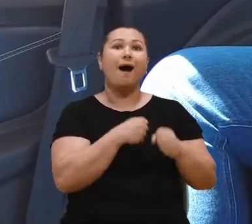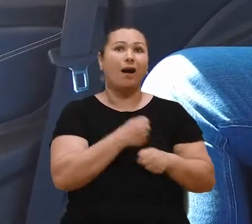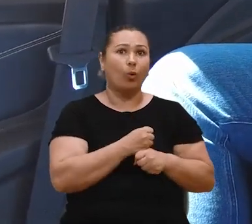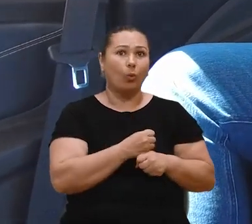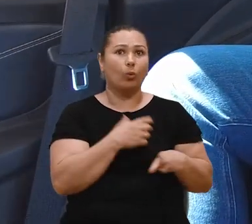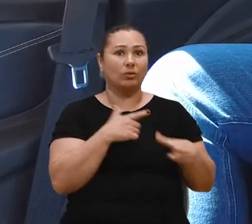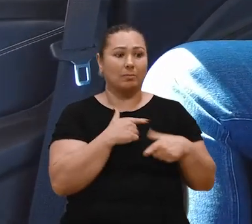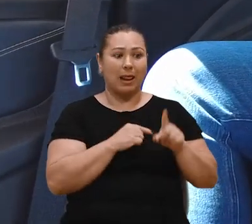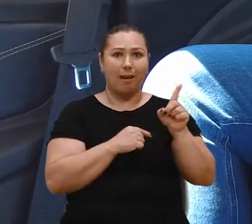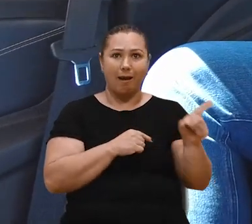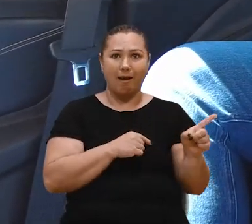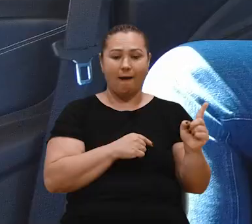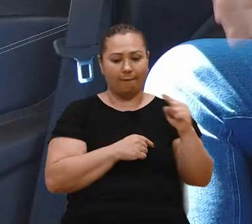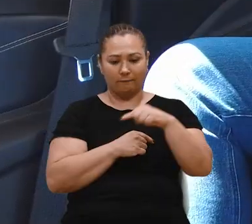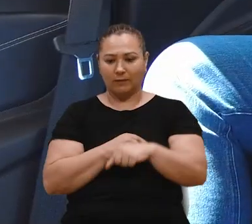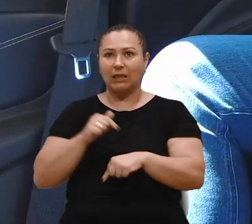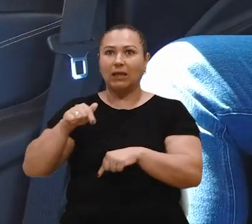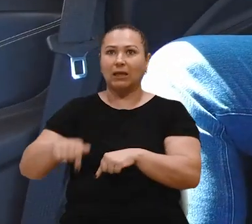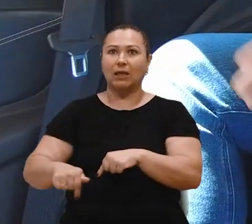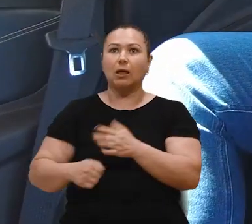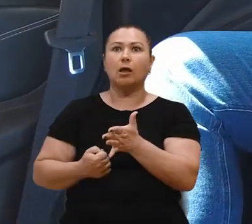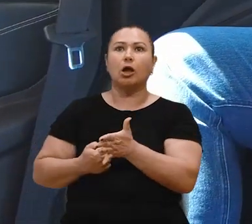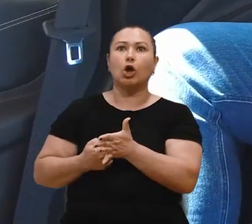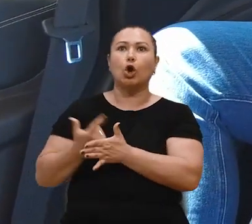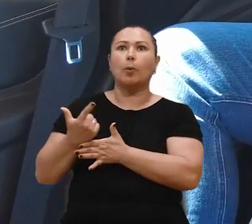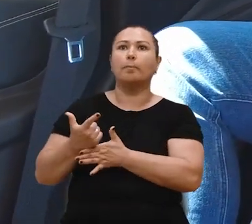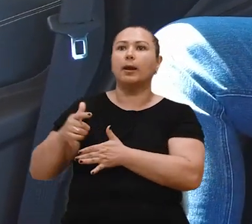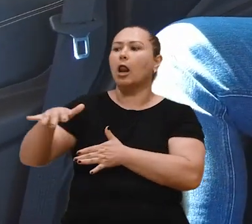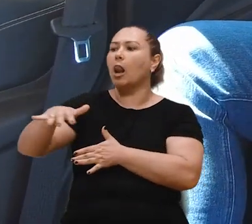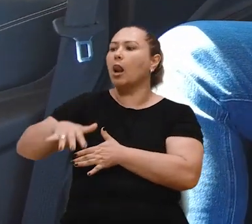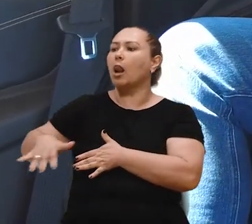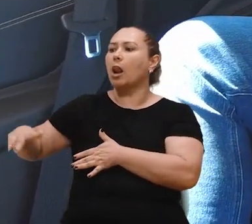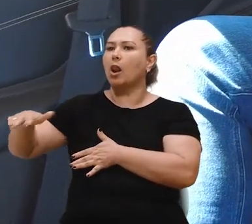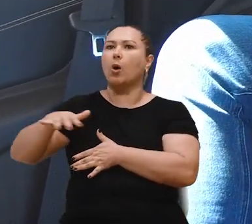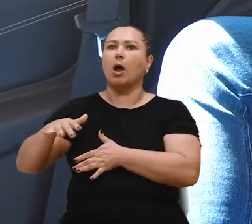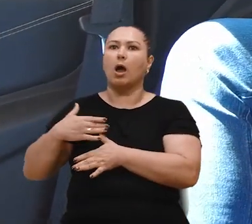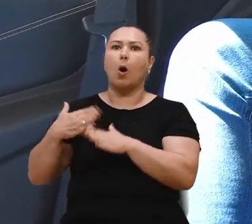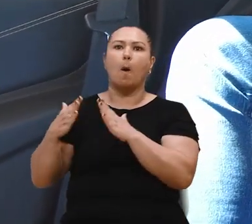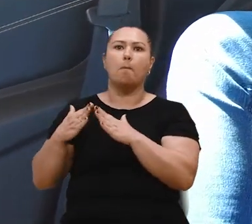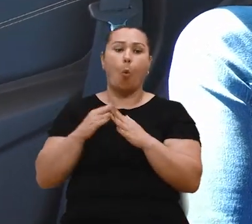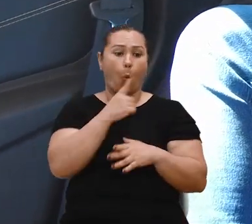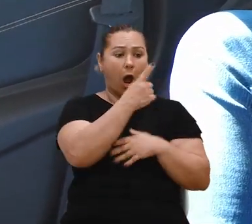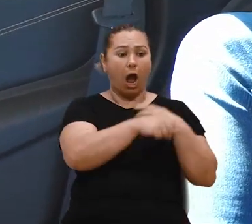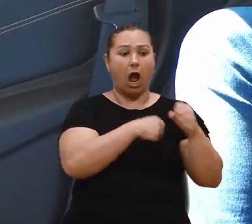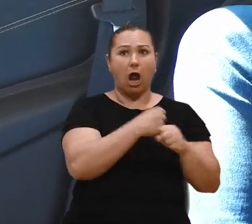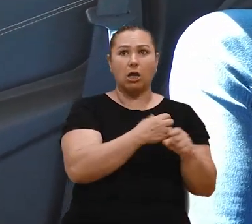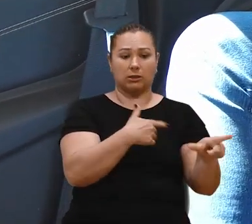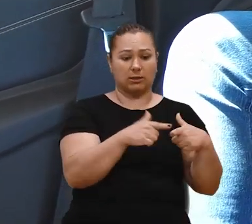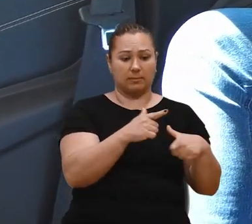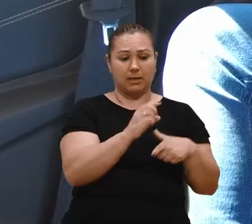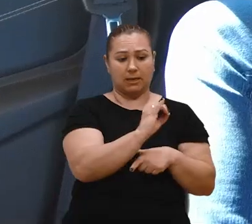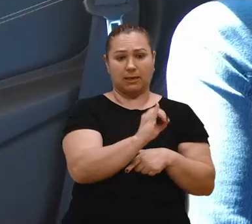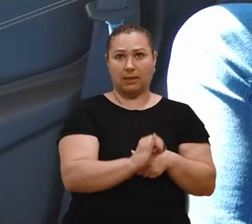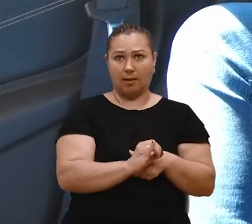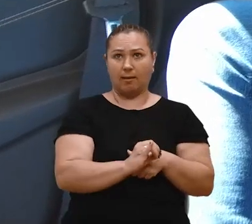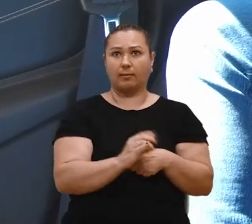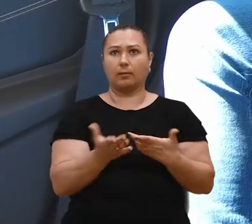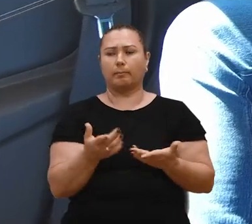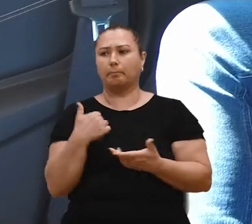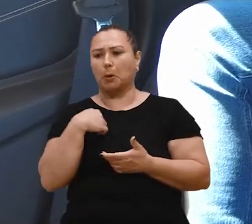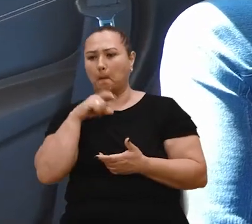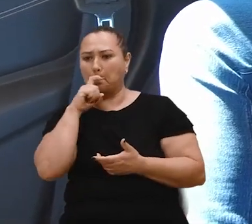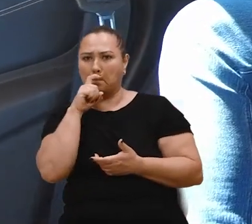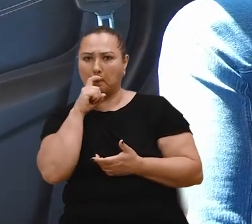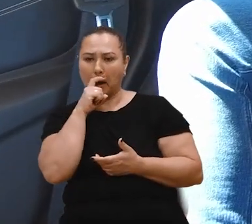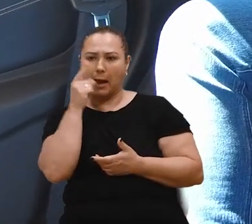trabalhei lá, eu vim para cá e comprei tudo onde eu moro hoje, em um ano de trabalho, né? Então meu pai ganhava